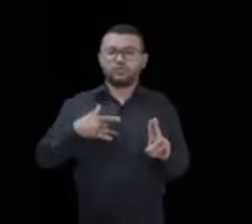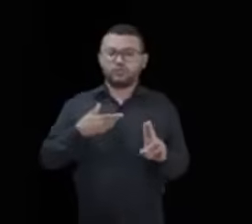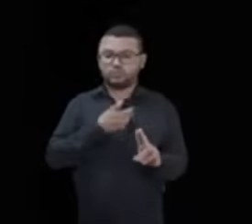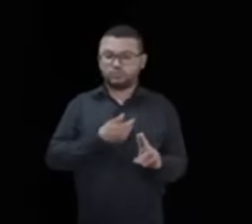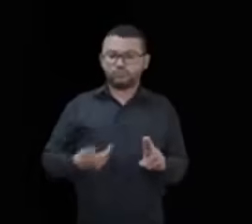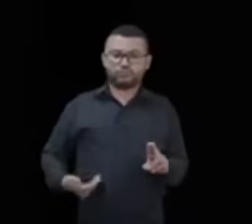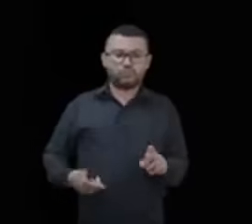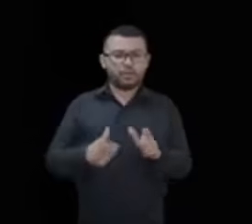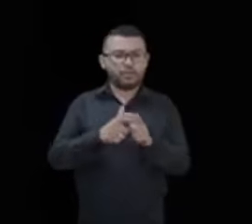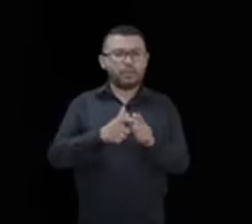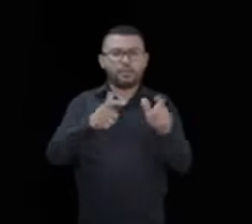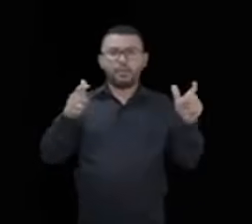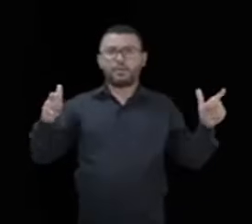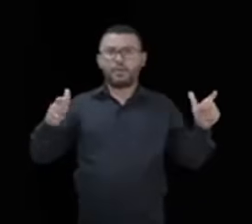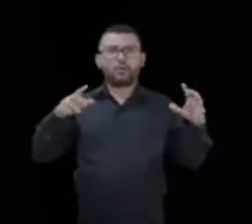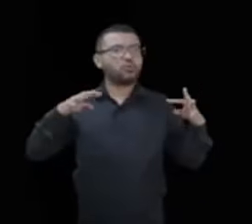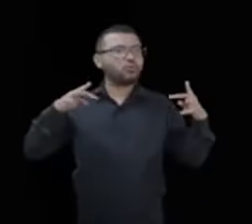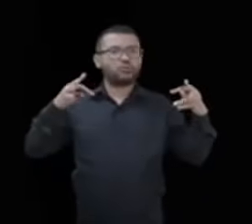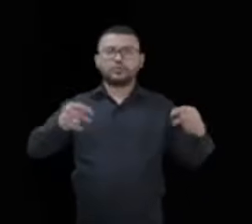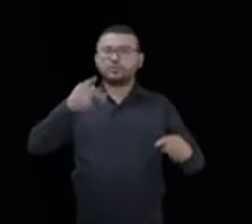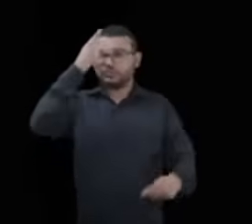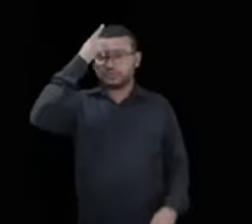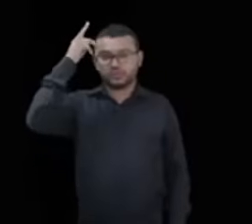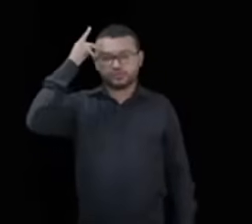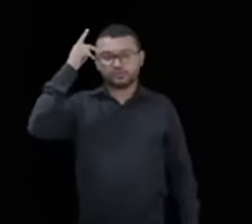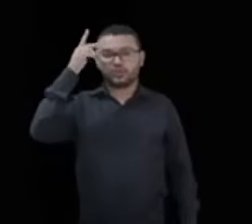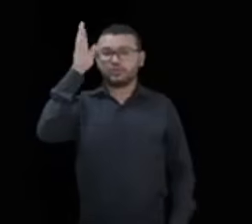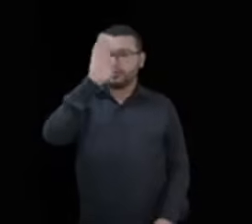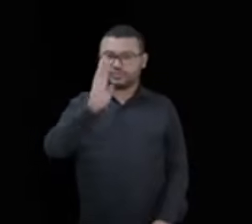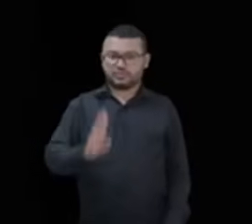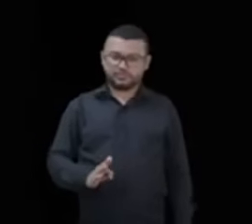plena e universal no nosso país.